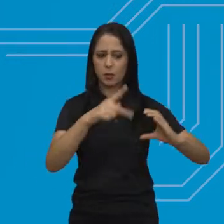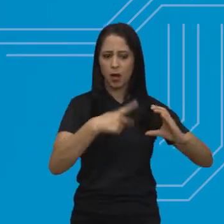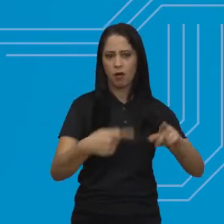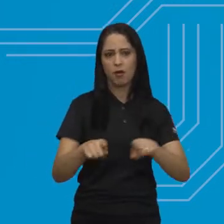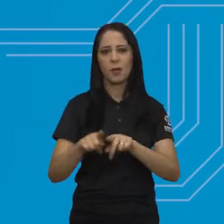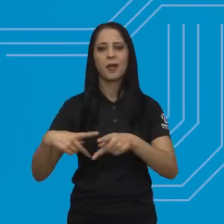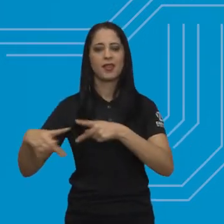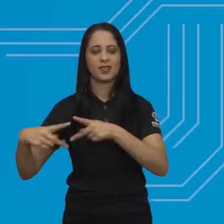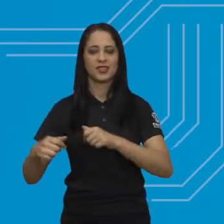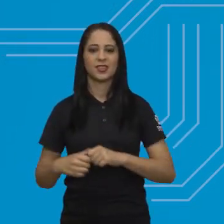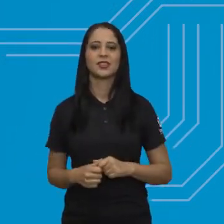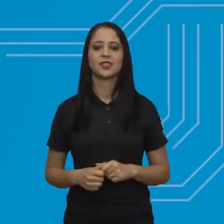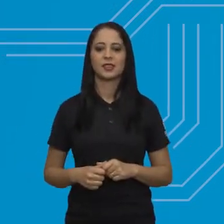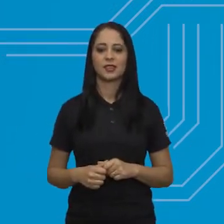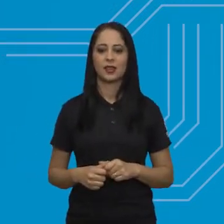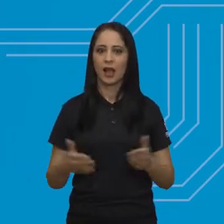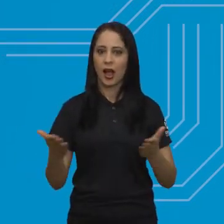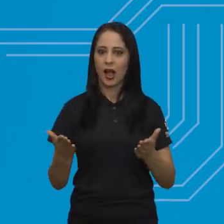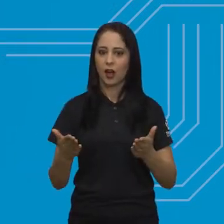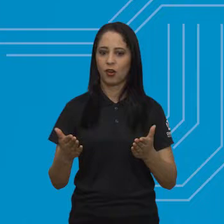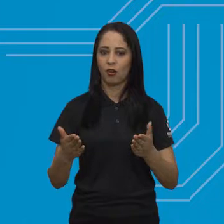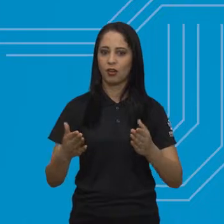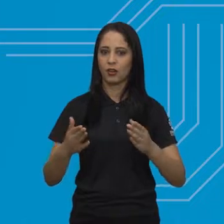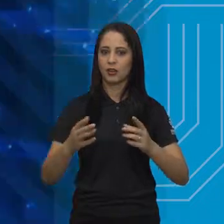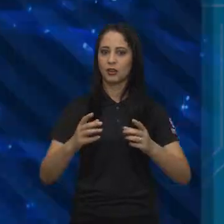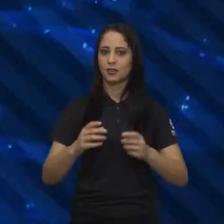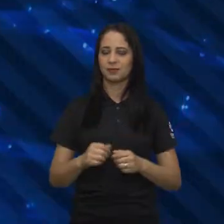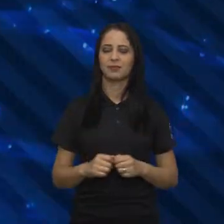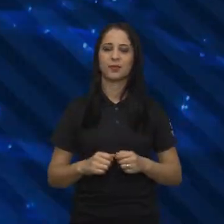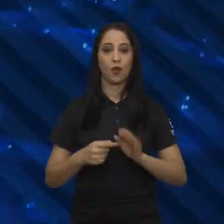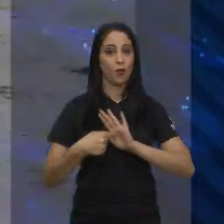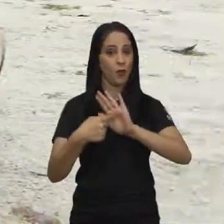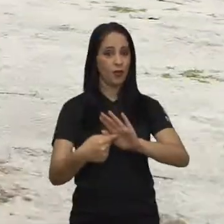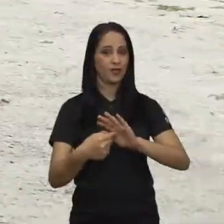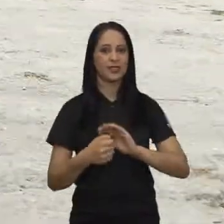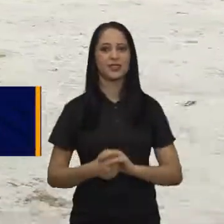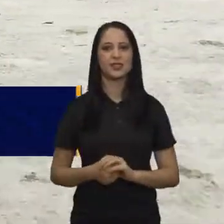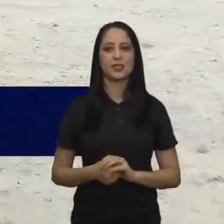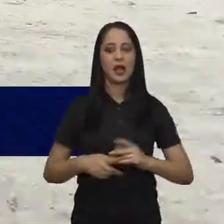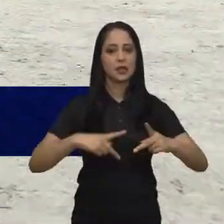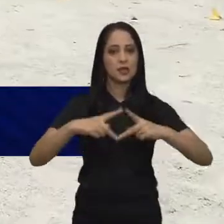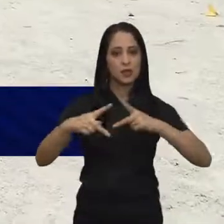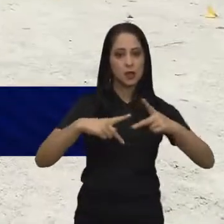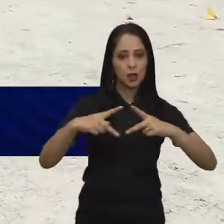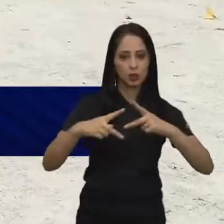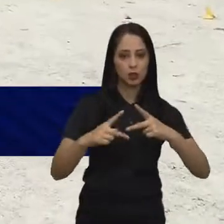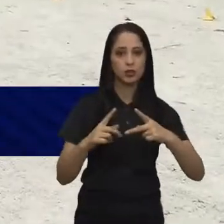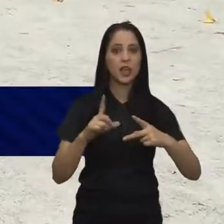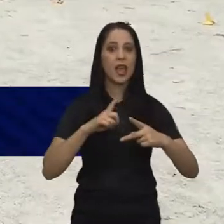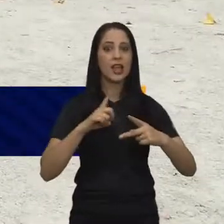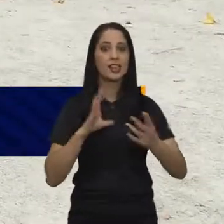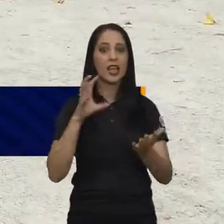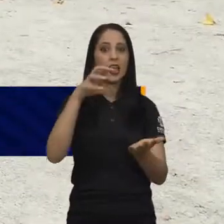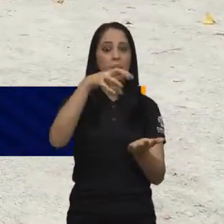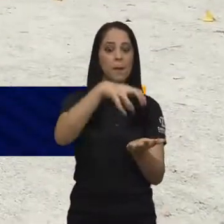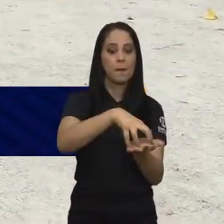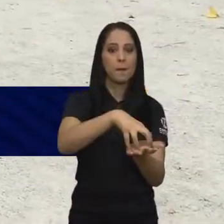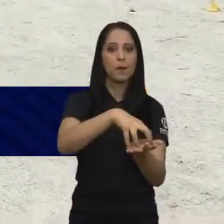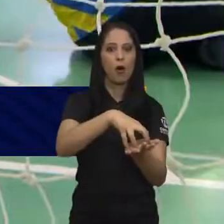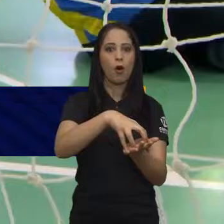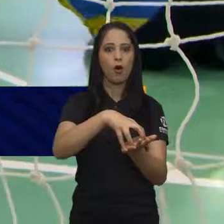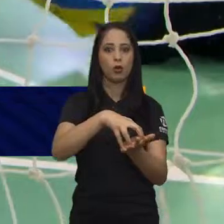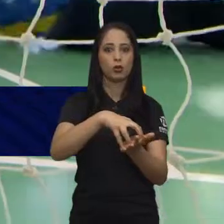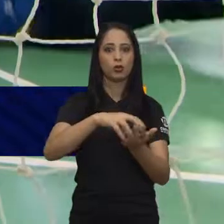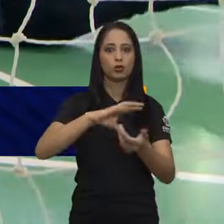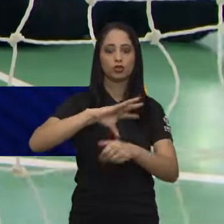e na nossa cidade e confira agora os destaques desta edição São José dos Campos deve ganhar um centro para a formação do